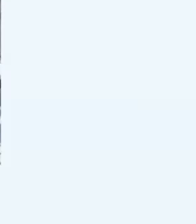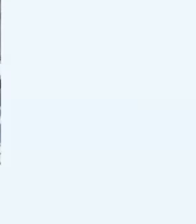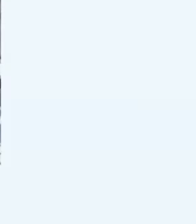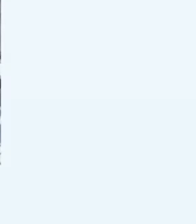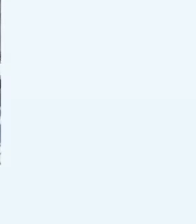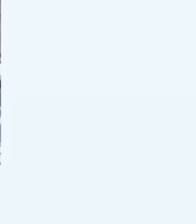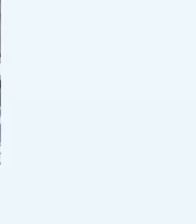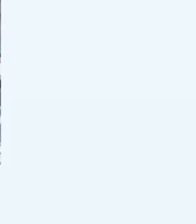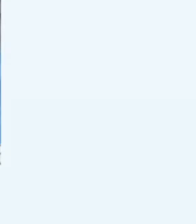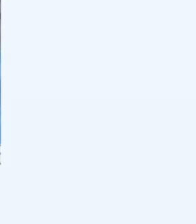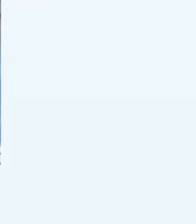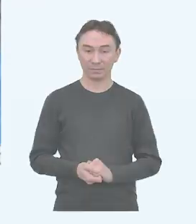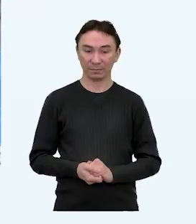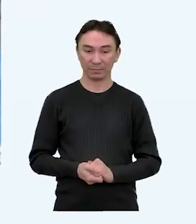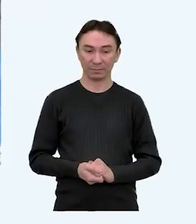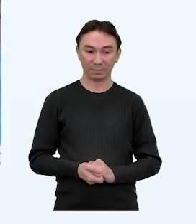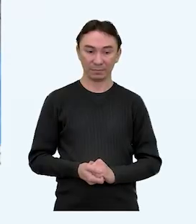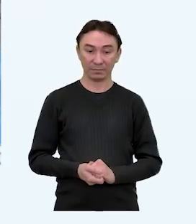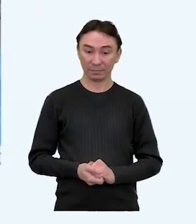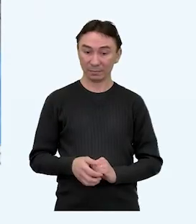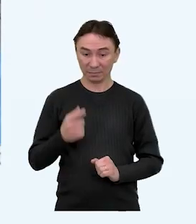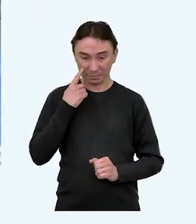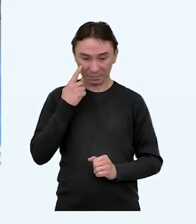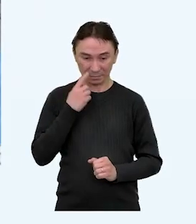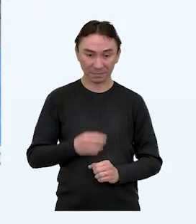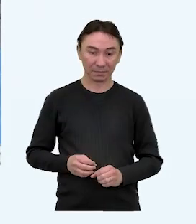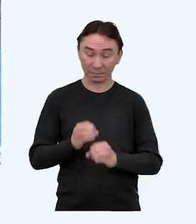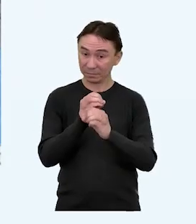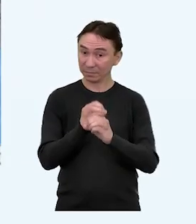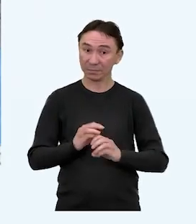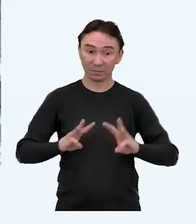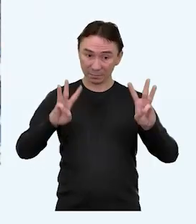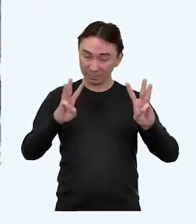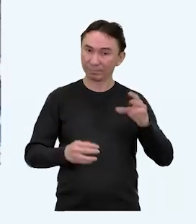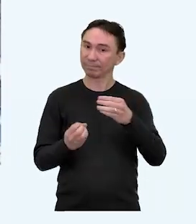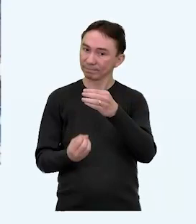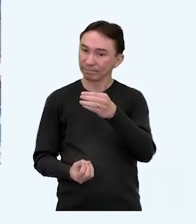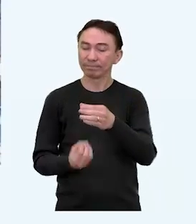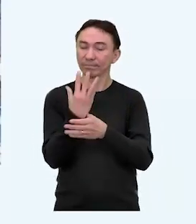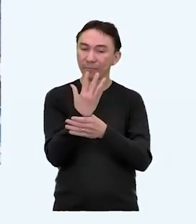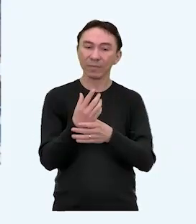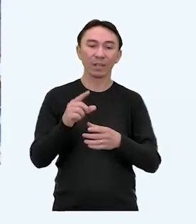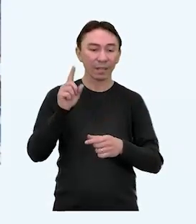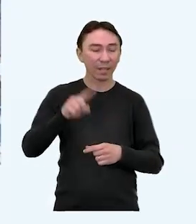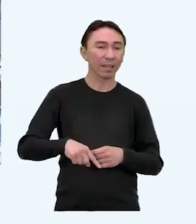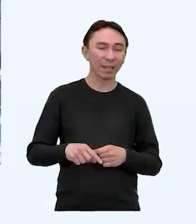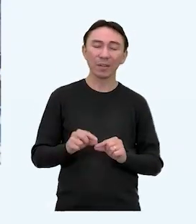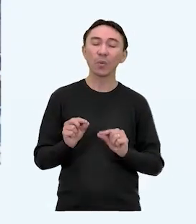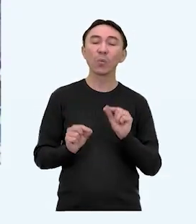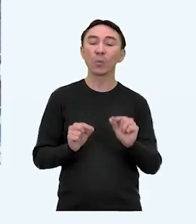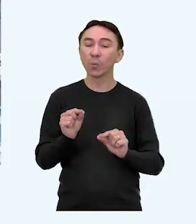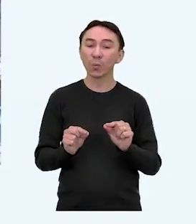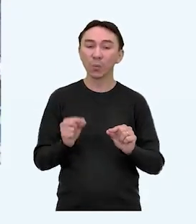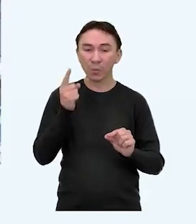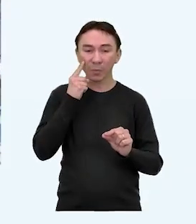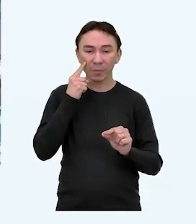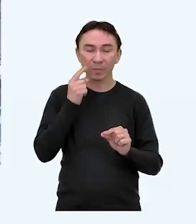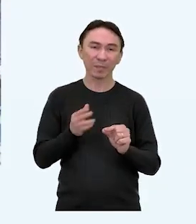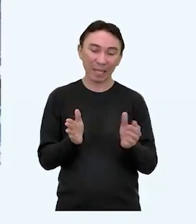Este Dia Mundial foi criado pela Conferência Geral da Unesco e reconhece então que o